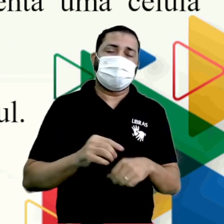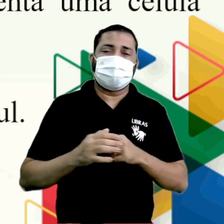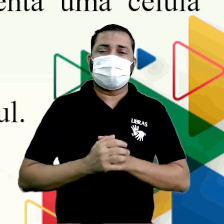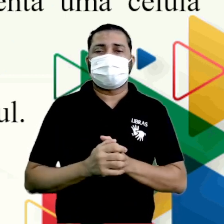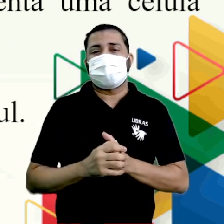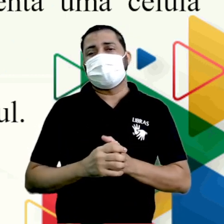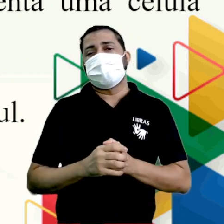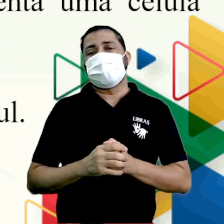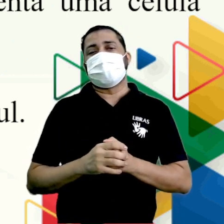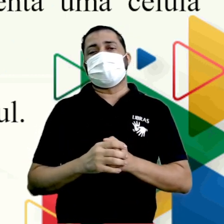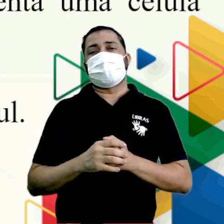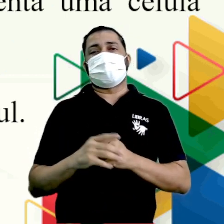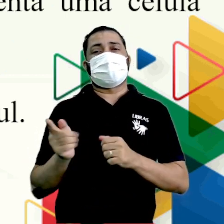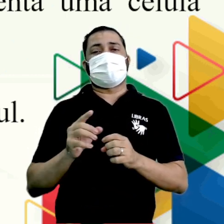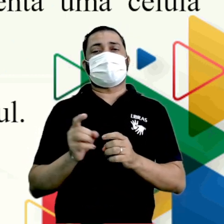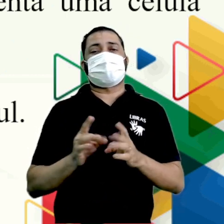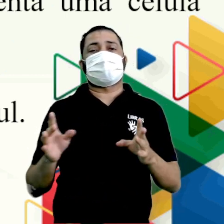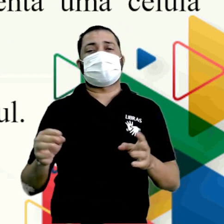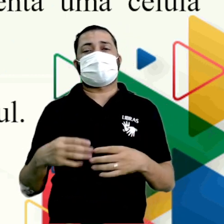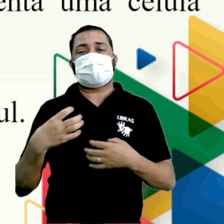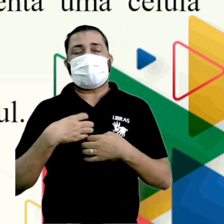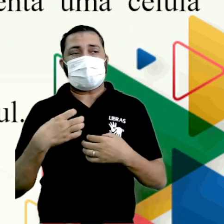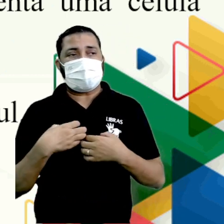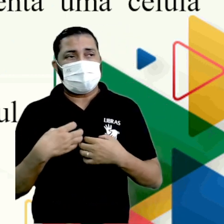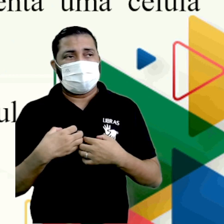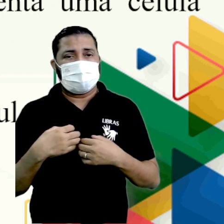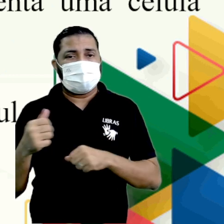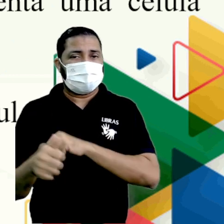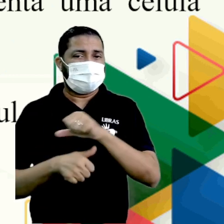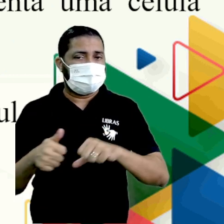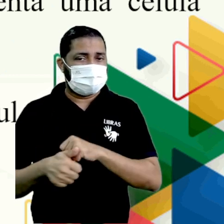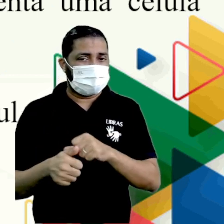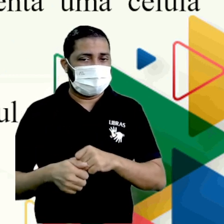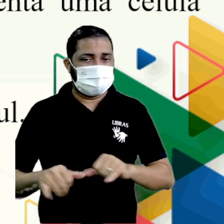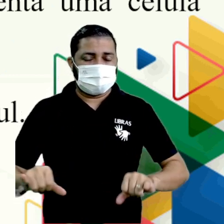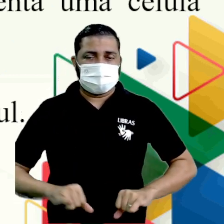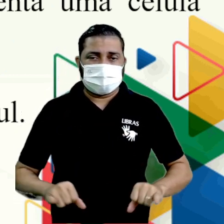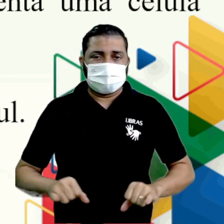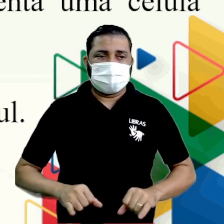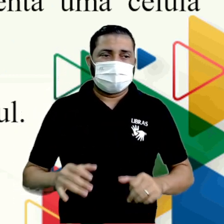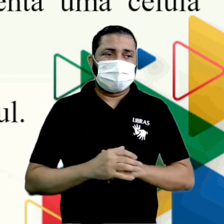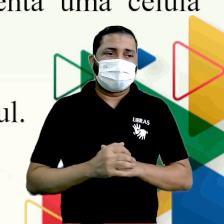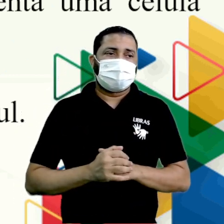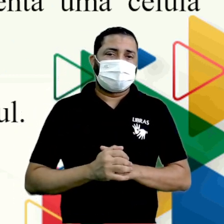não inerte, né? Não permanece do seu jeitinho lá, pelo contrário, sofre reação.